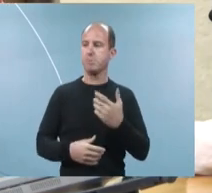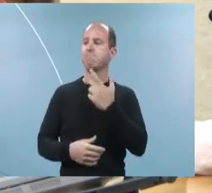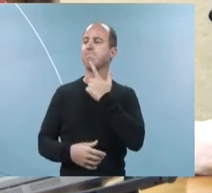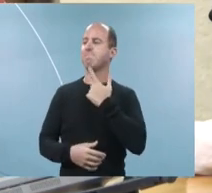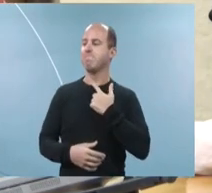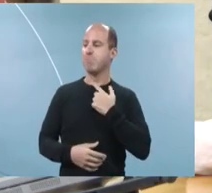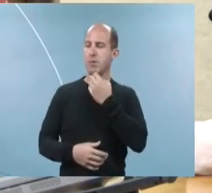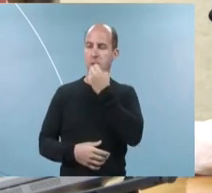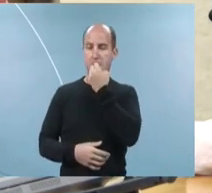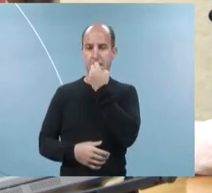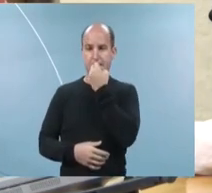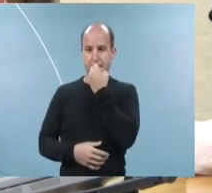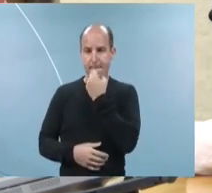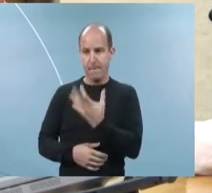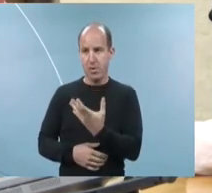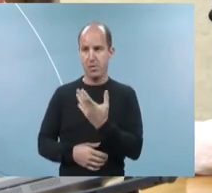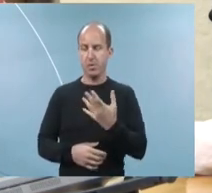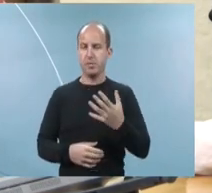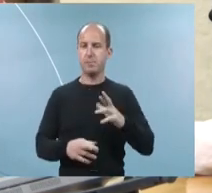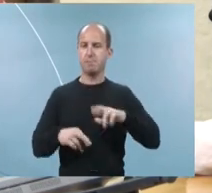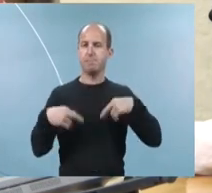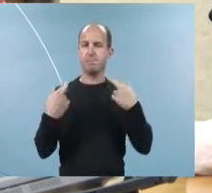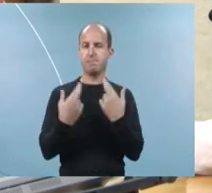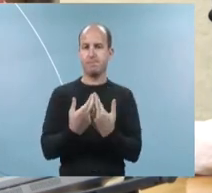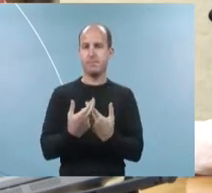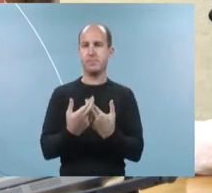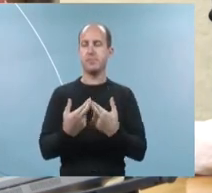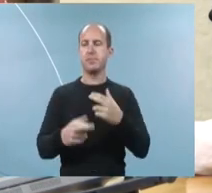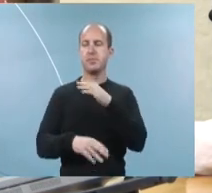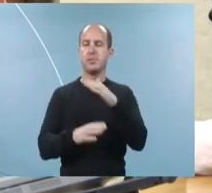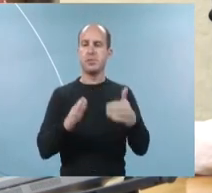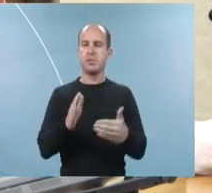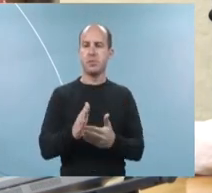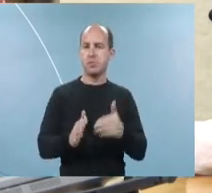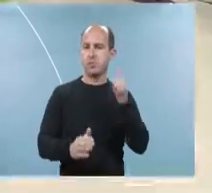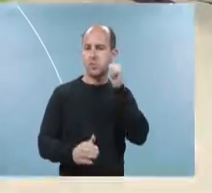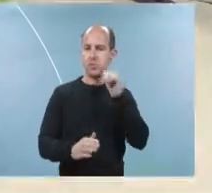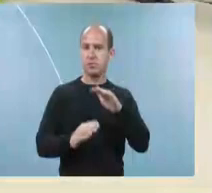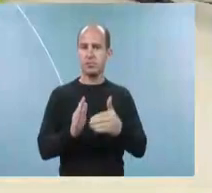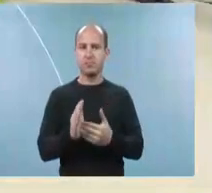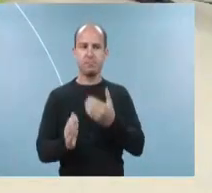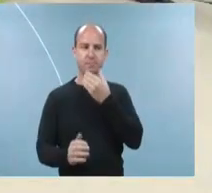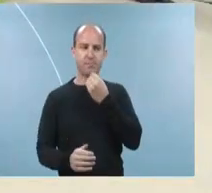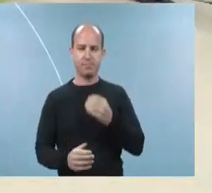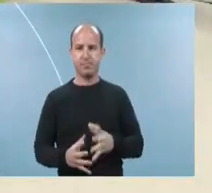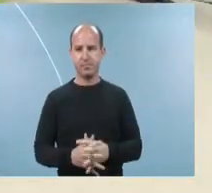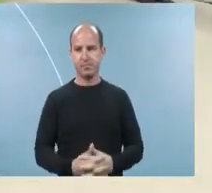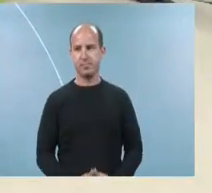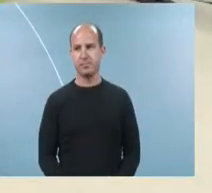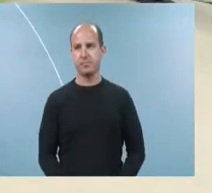uma excelente sessão solene para todos e todas.